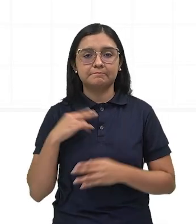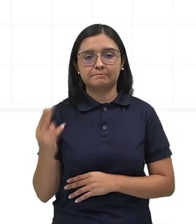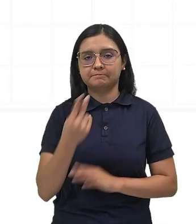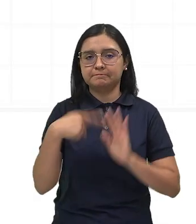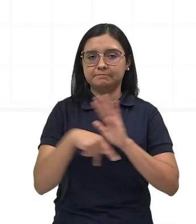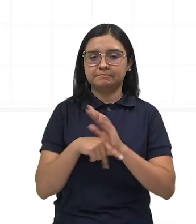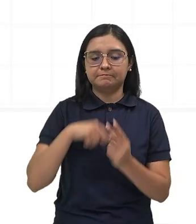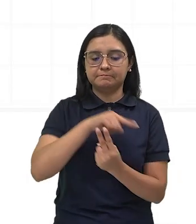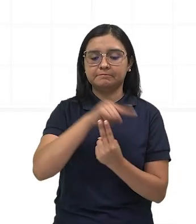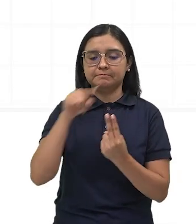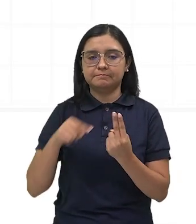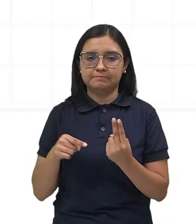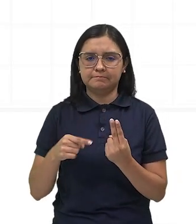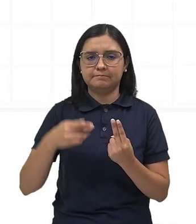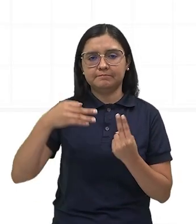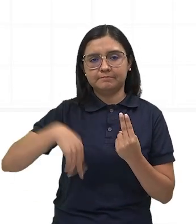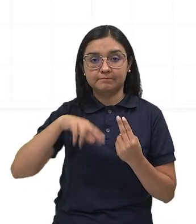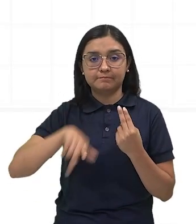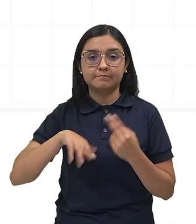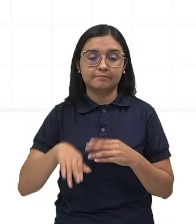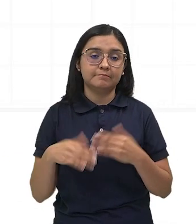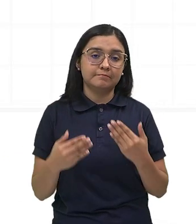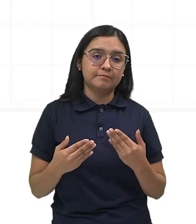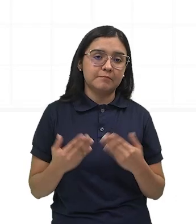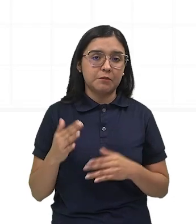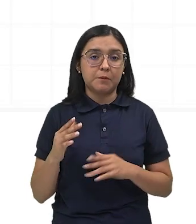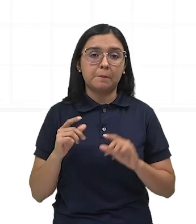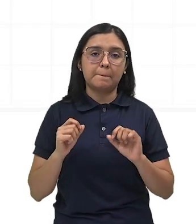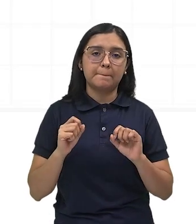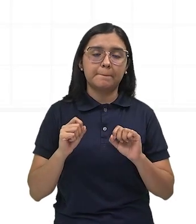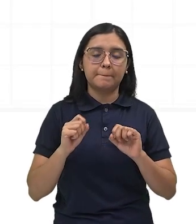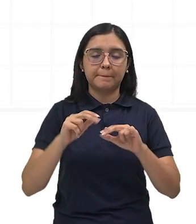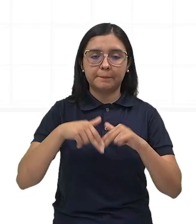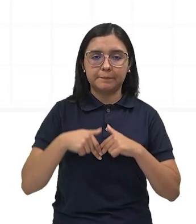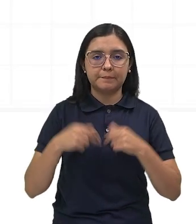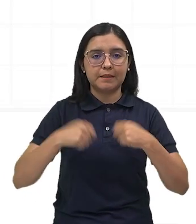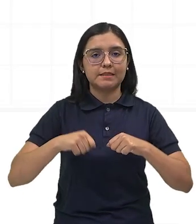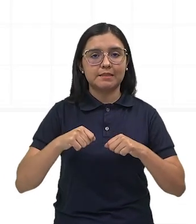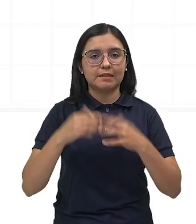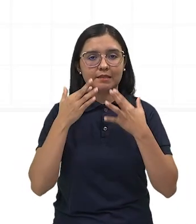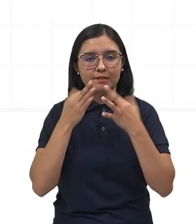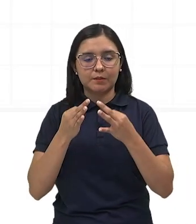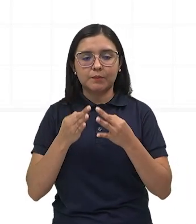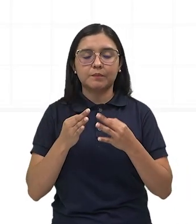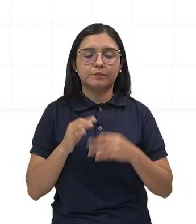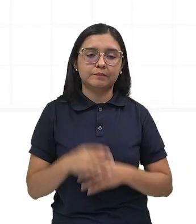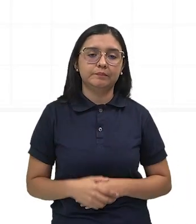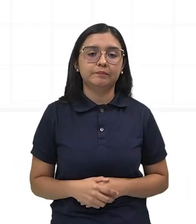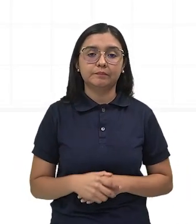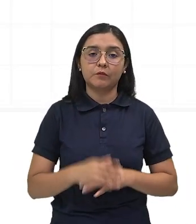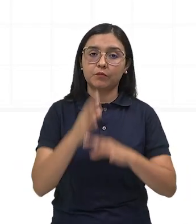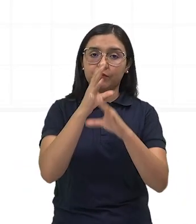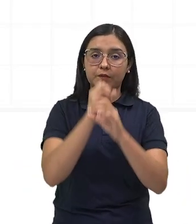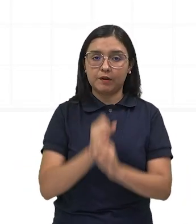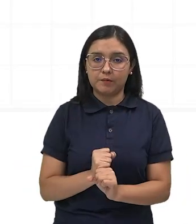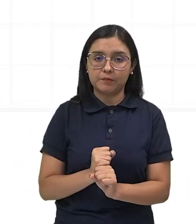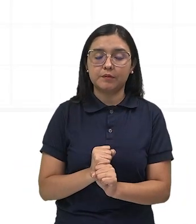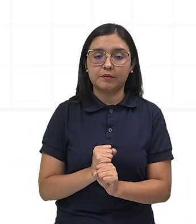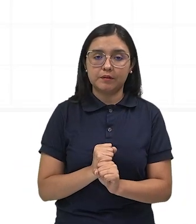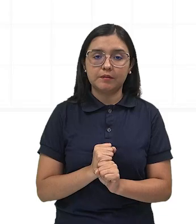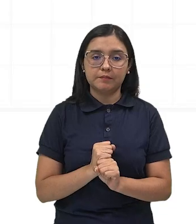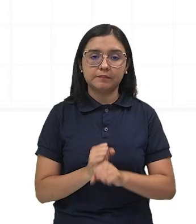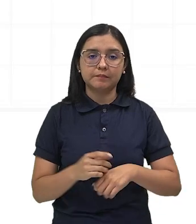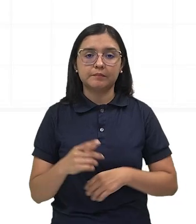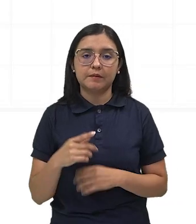Ele é um valor aproximado. Por isso que nós temos que ter cuidado na hora quando nós vamos calcular qualquer coisa que